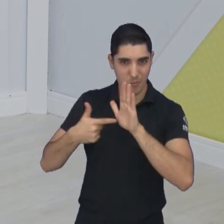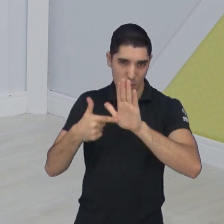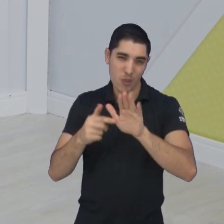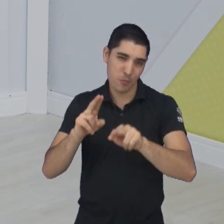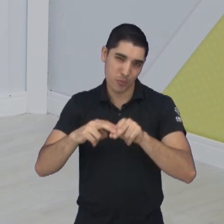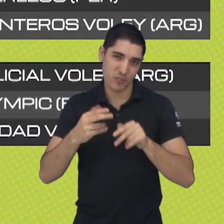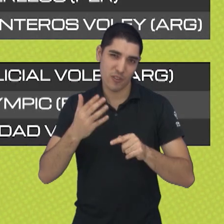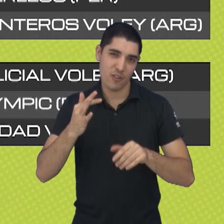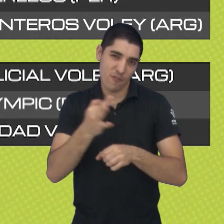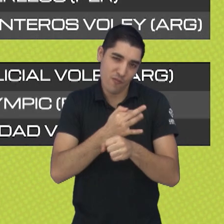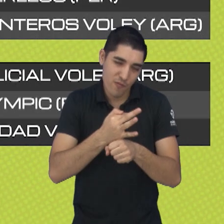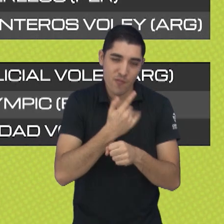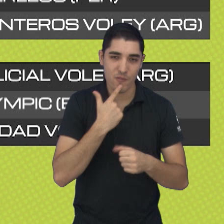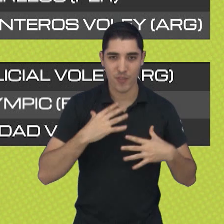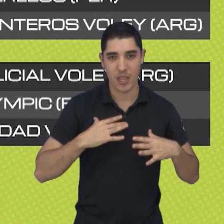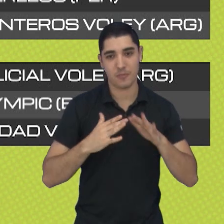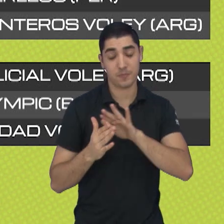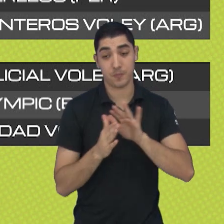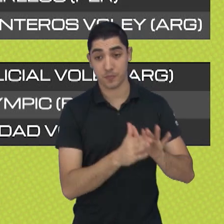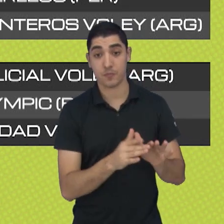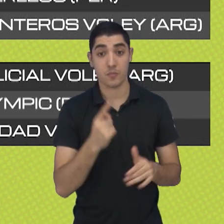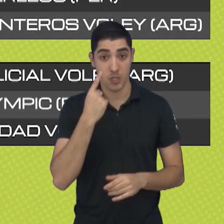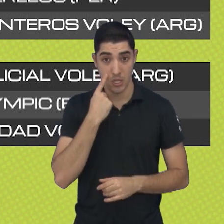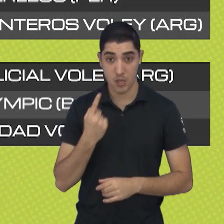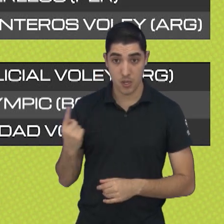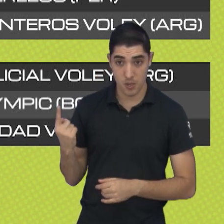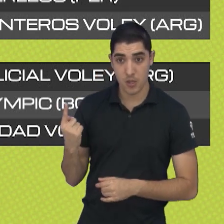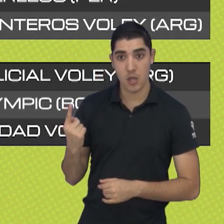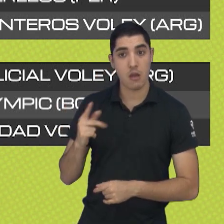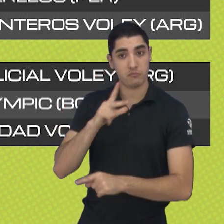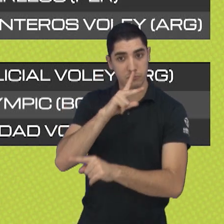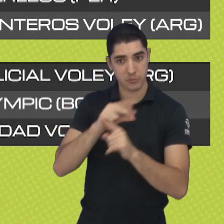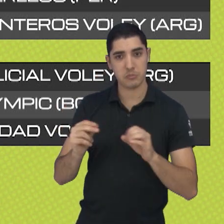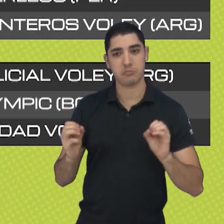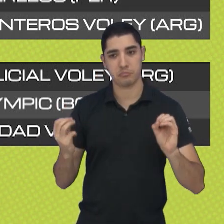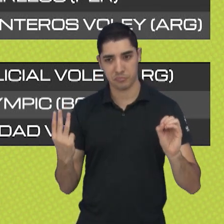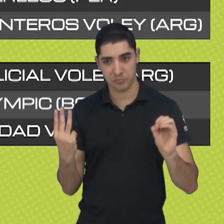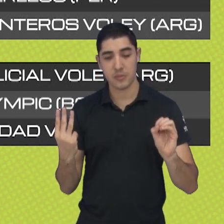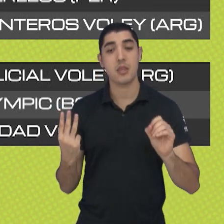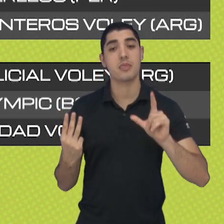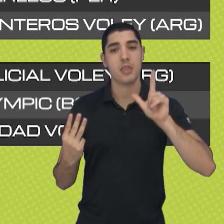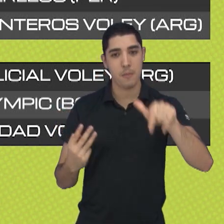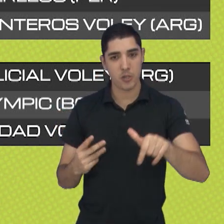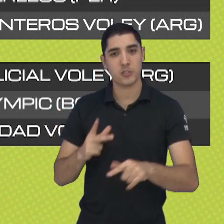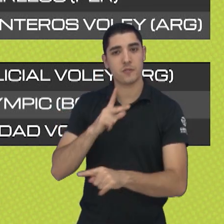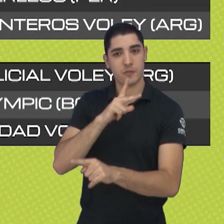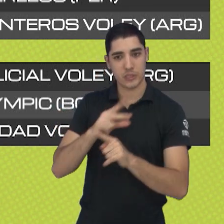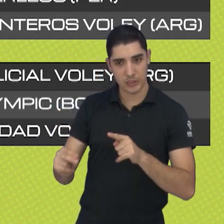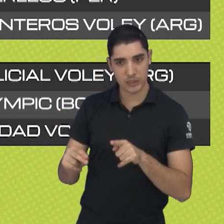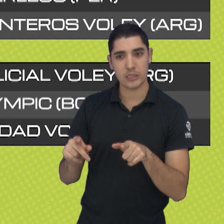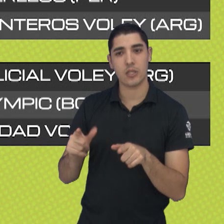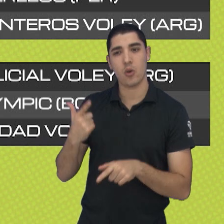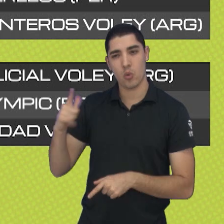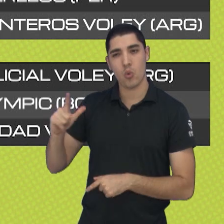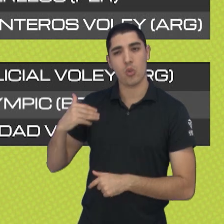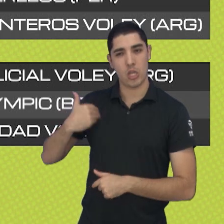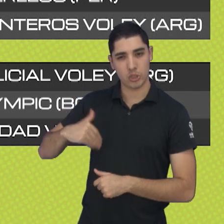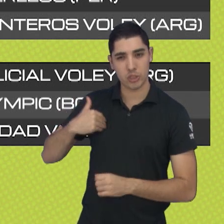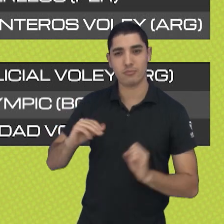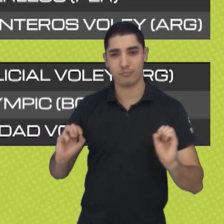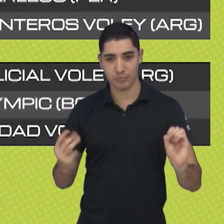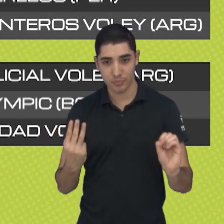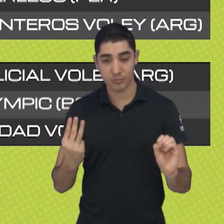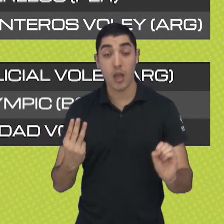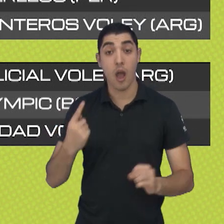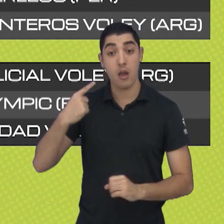José estreou vencendo o CDV do Uruguai por 3-0, depois o São José venceu o Policial Vôlei também da Argentina por 3-0, folgou